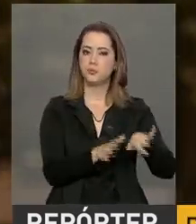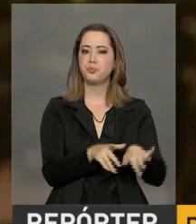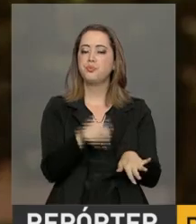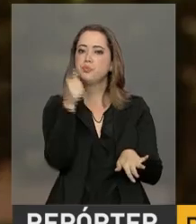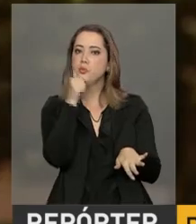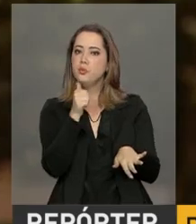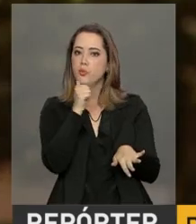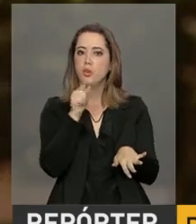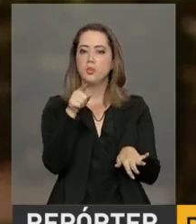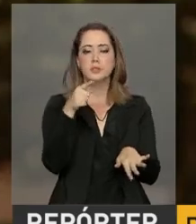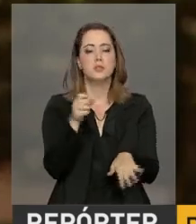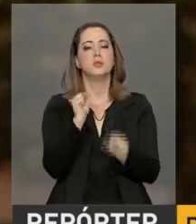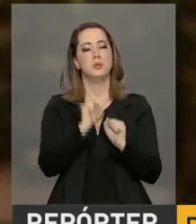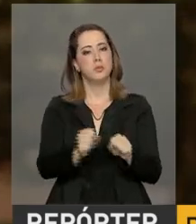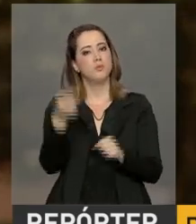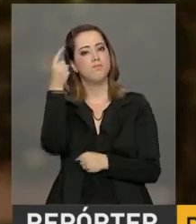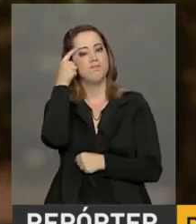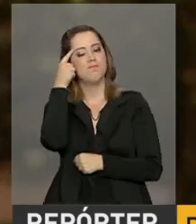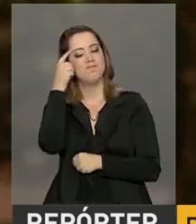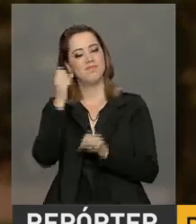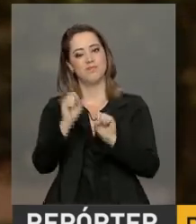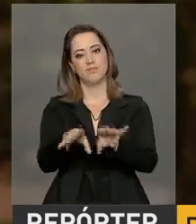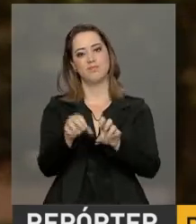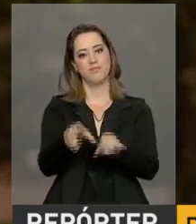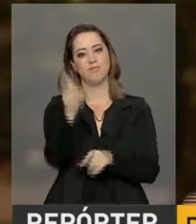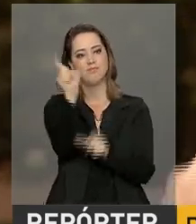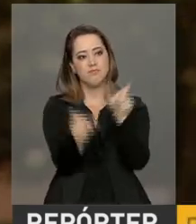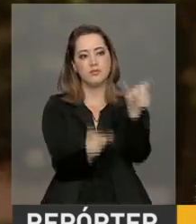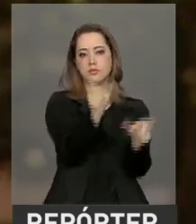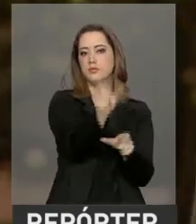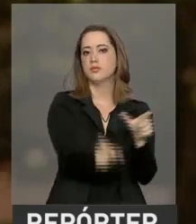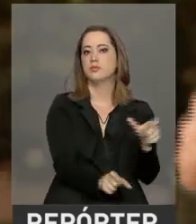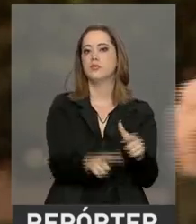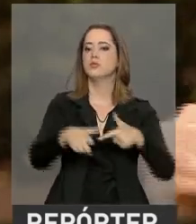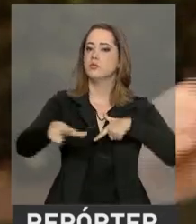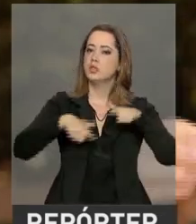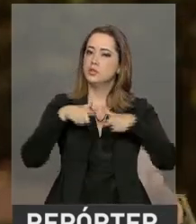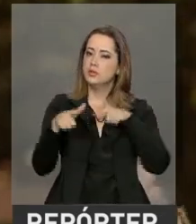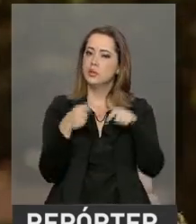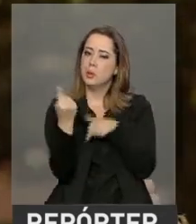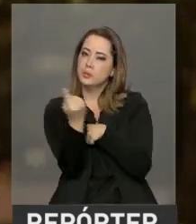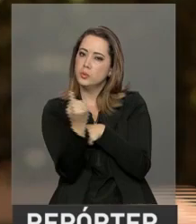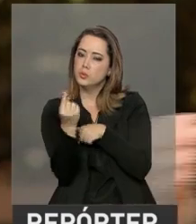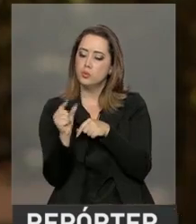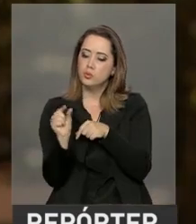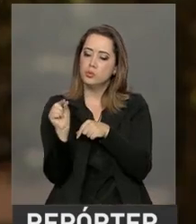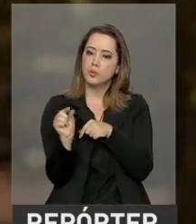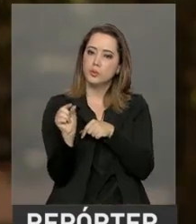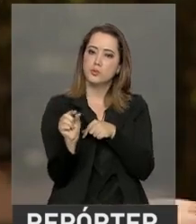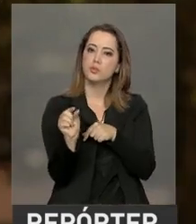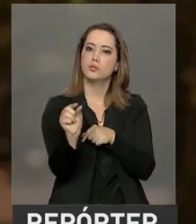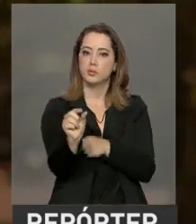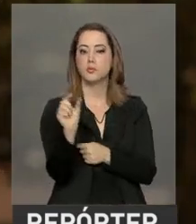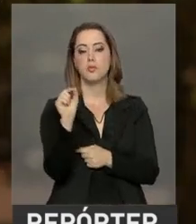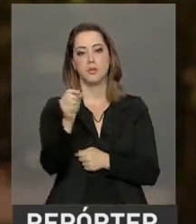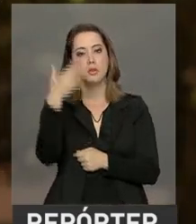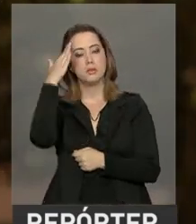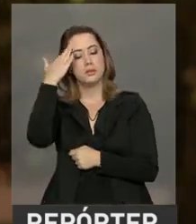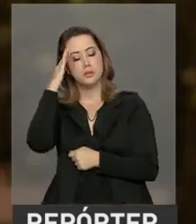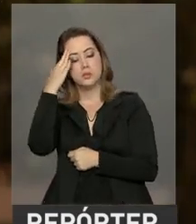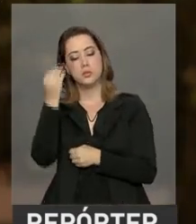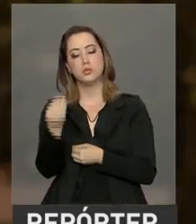conscientizar as pessoas educar as pessoas é um trabalho né de formiguinha ali para ajudar as pessoas a entenderem a